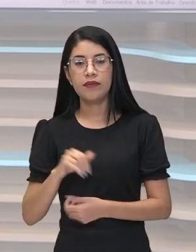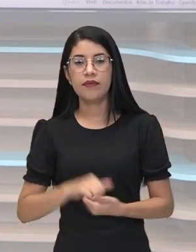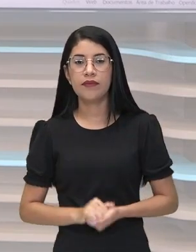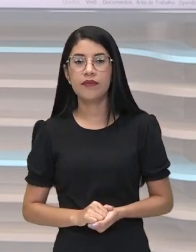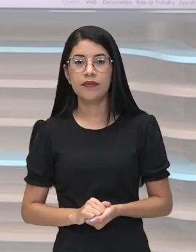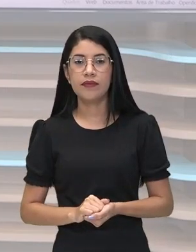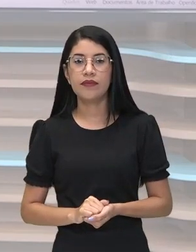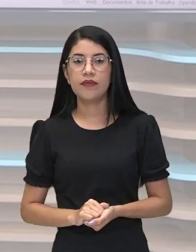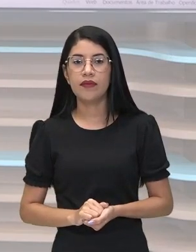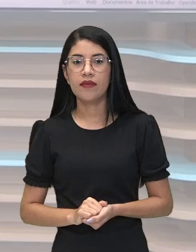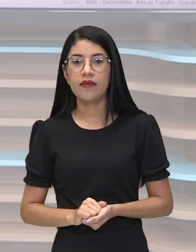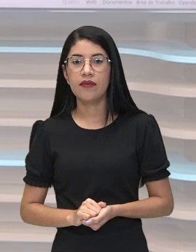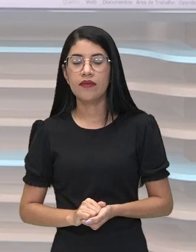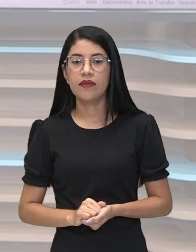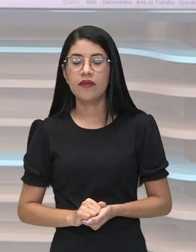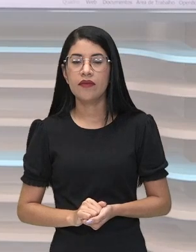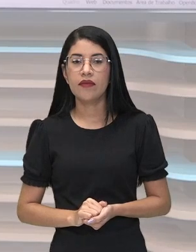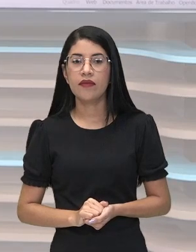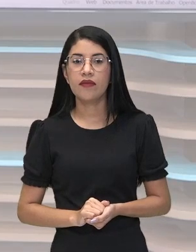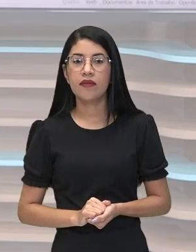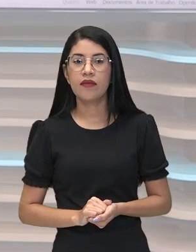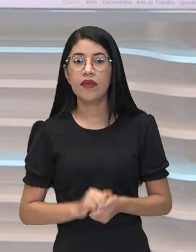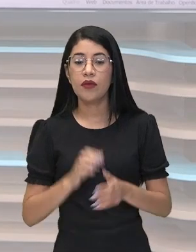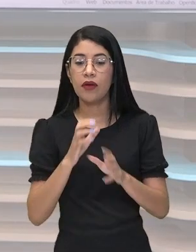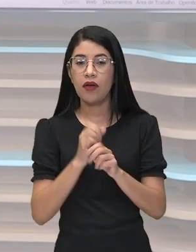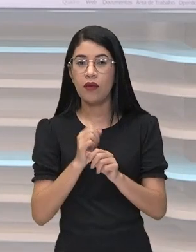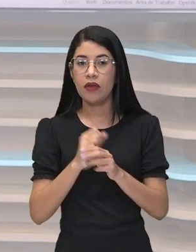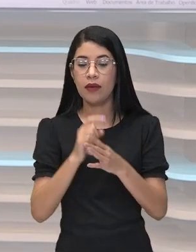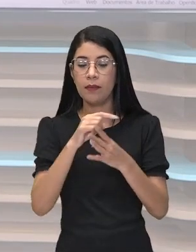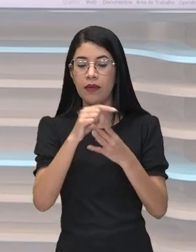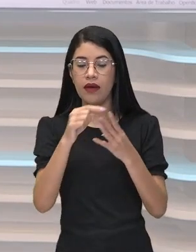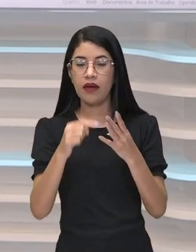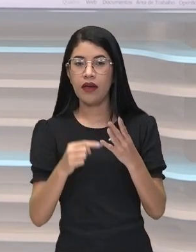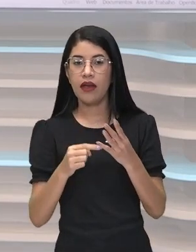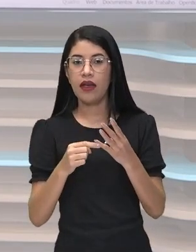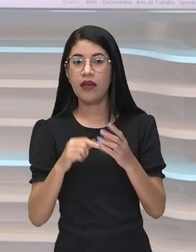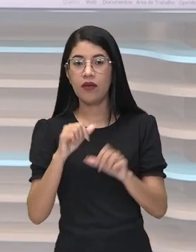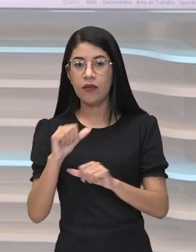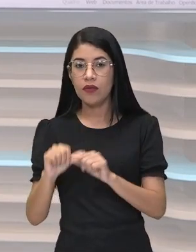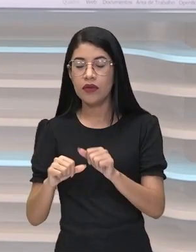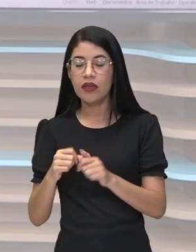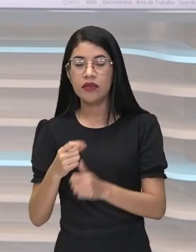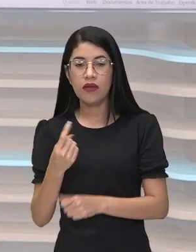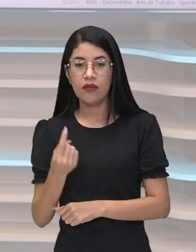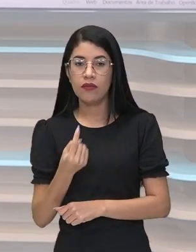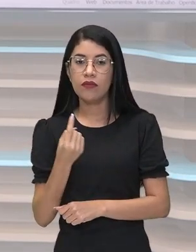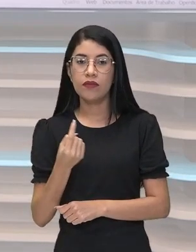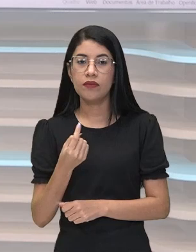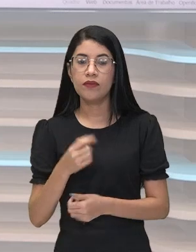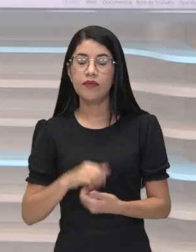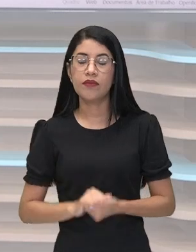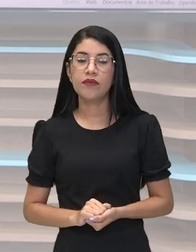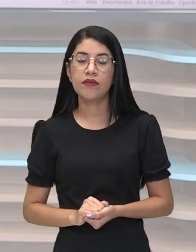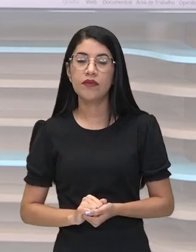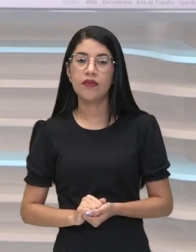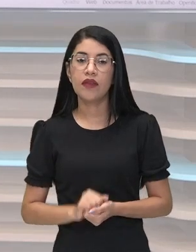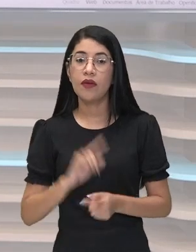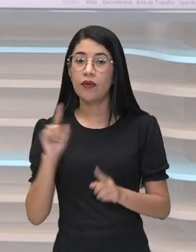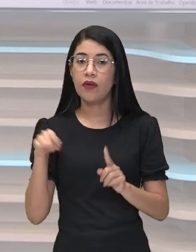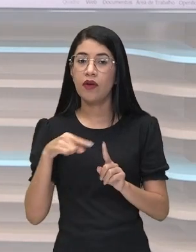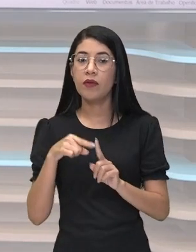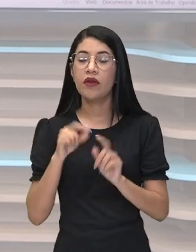eu peguei 4 áreas e calculei uma única área. Então, é para isso, nesse intuito, que a